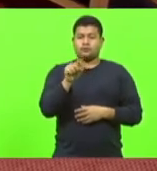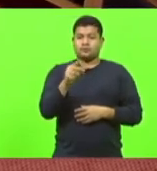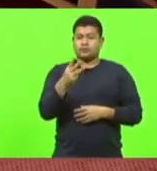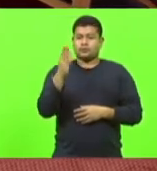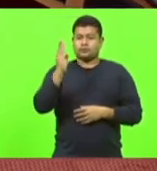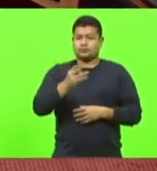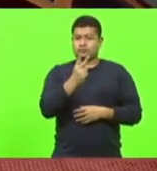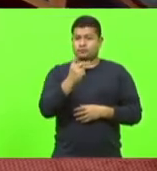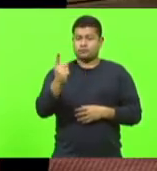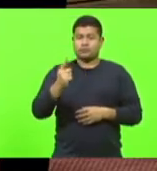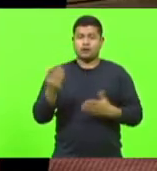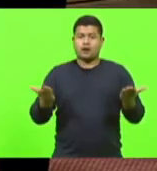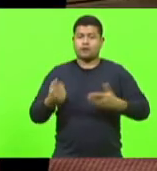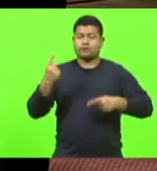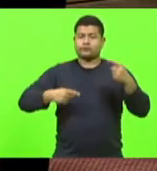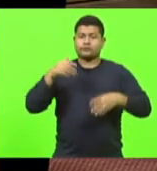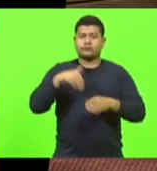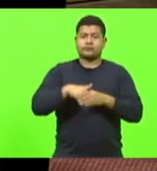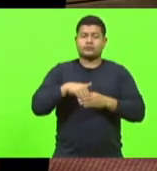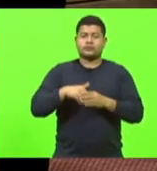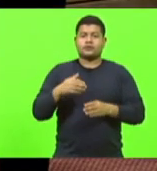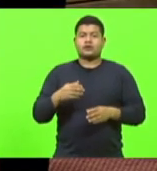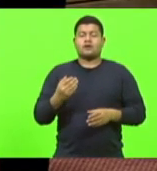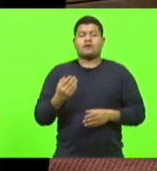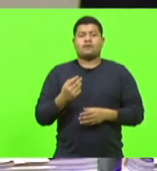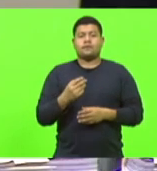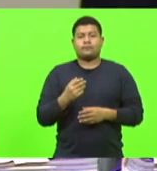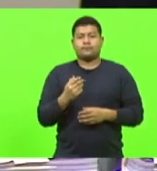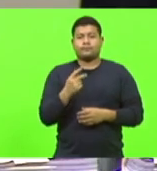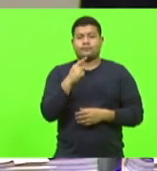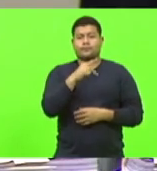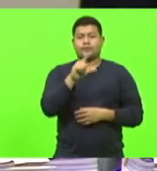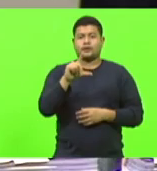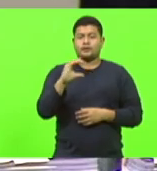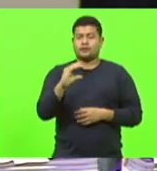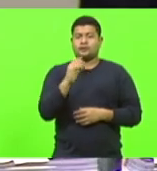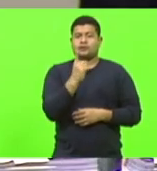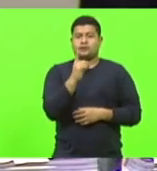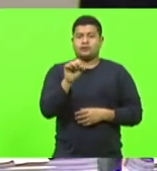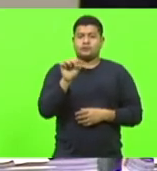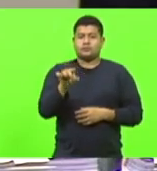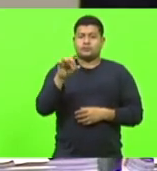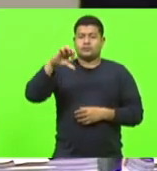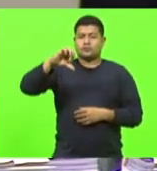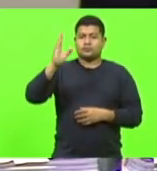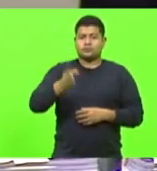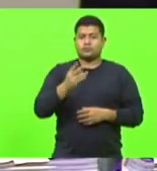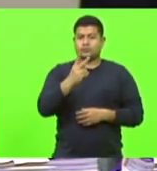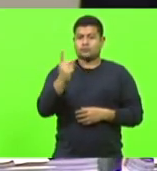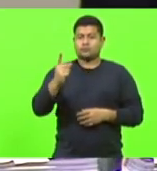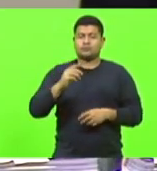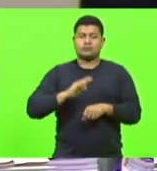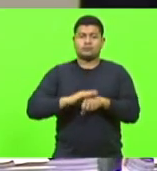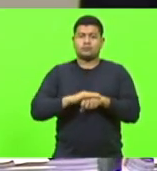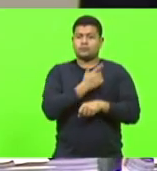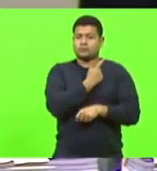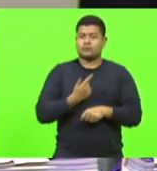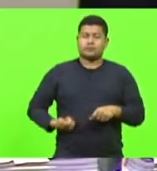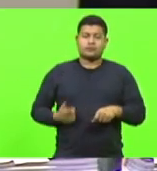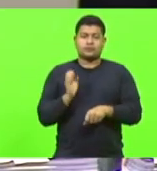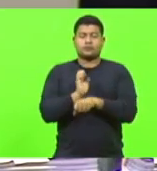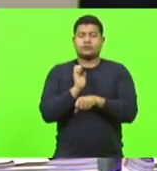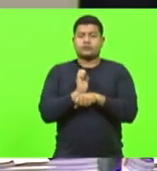a discussão e votação em segundo turno do projeto de lei complementar 10.9 2021 autor Governo do Estado Altera a lei